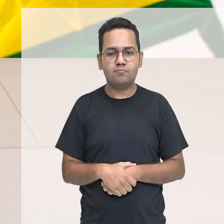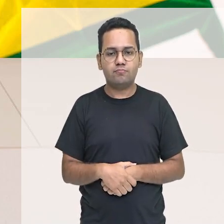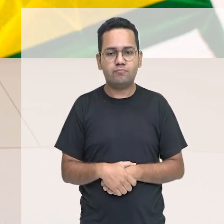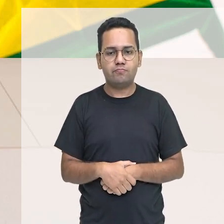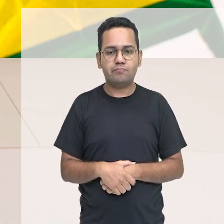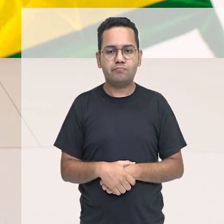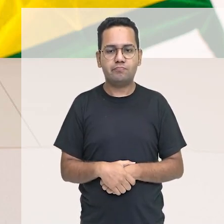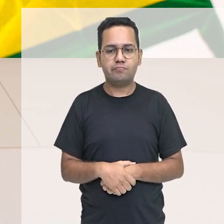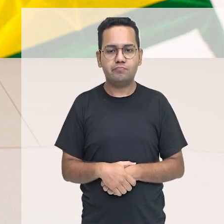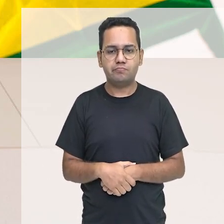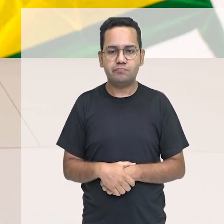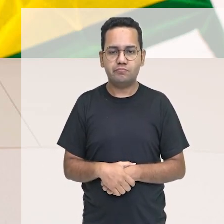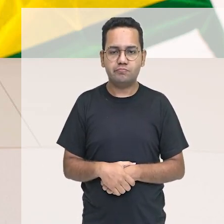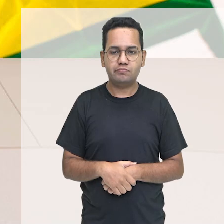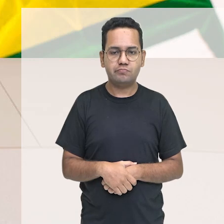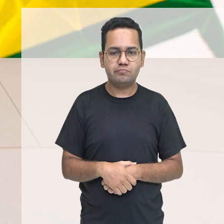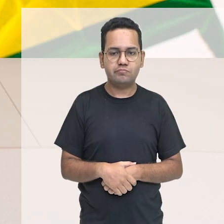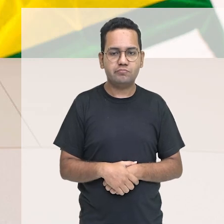essa